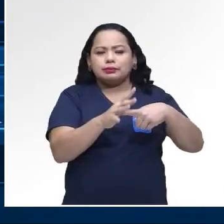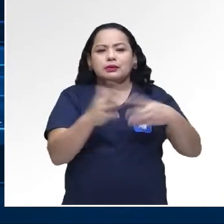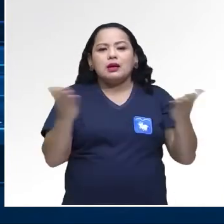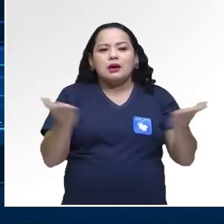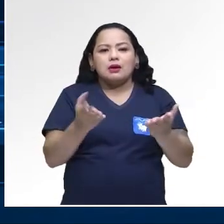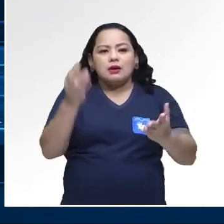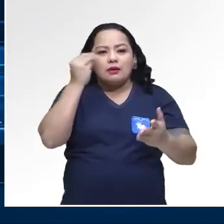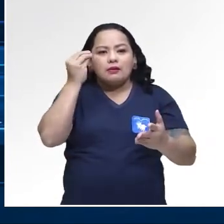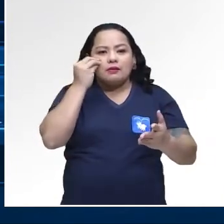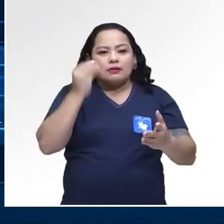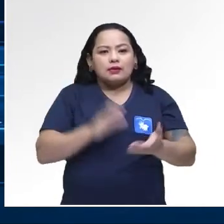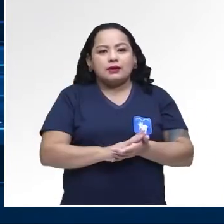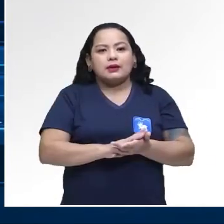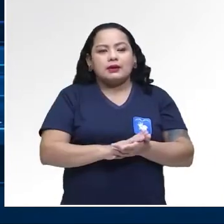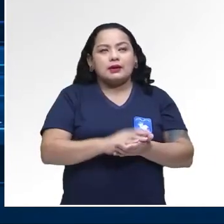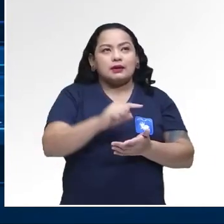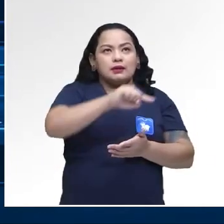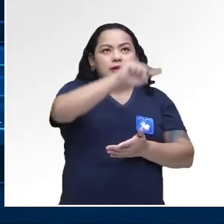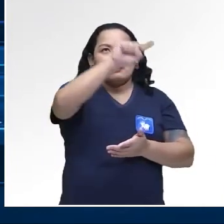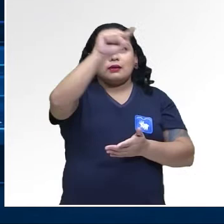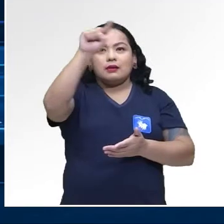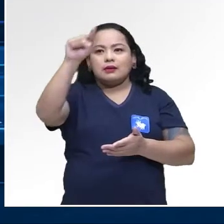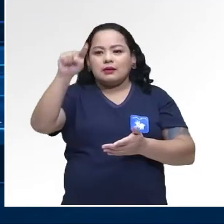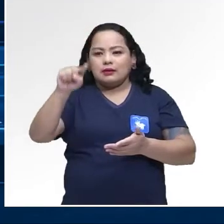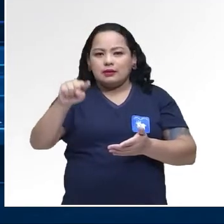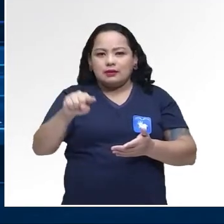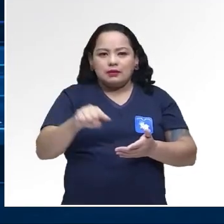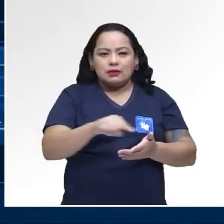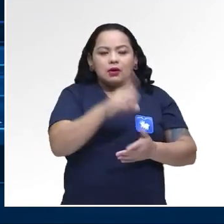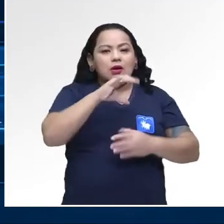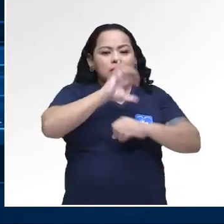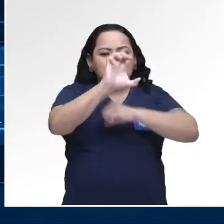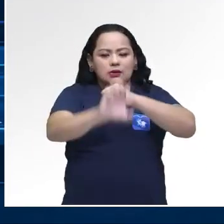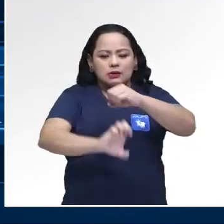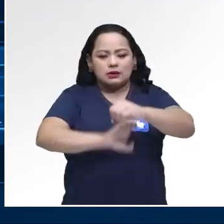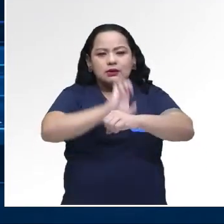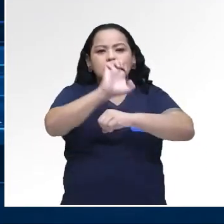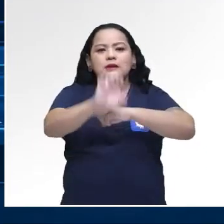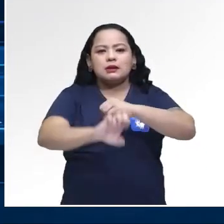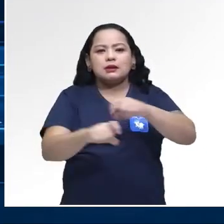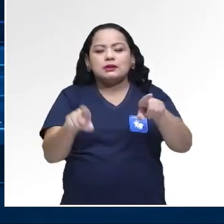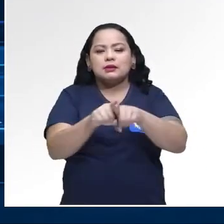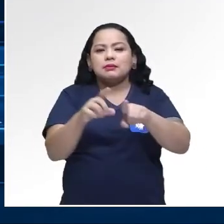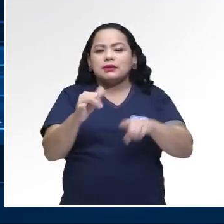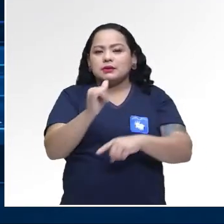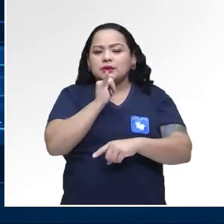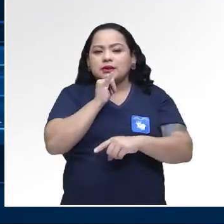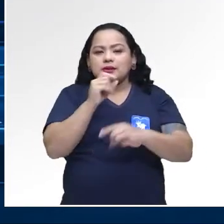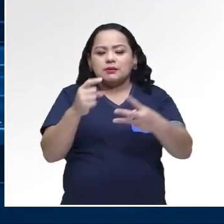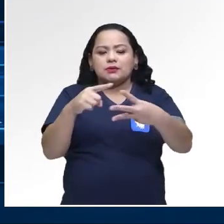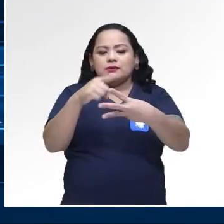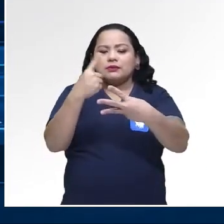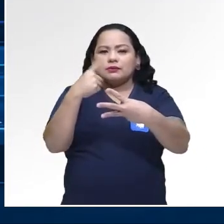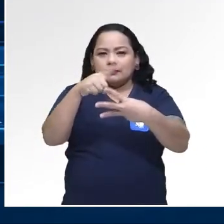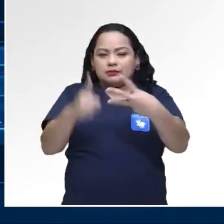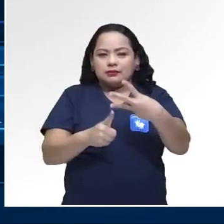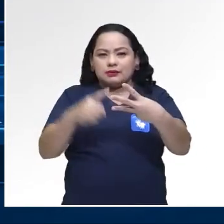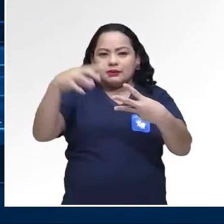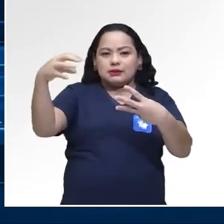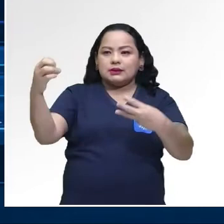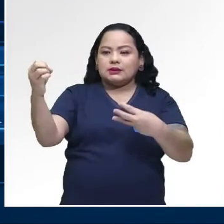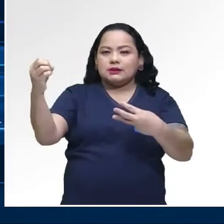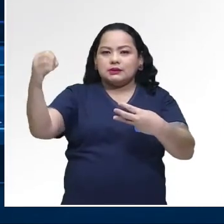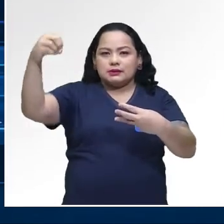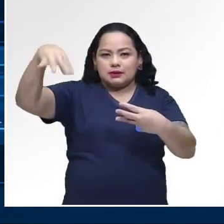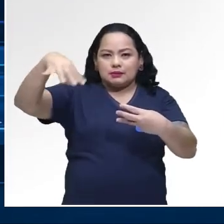observo o fluxo ordenado dos elétrons passando, e eu tenho aqui o exemplo de 3 lâmpadas. Por que nesse caso